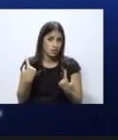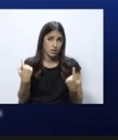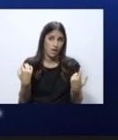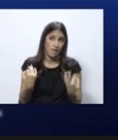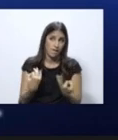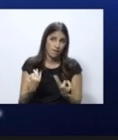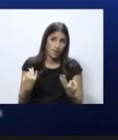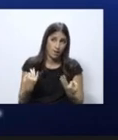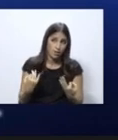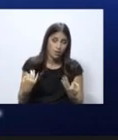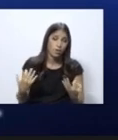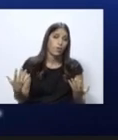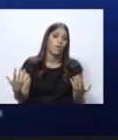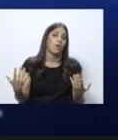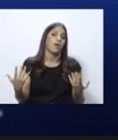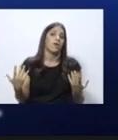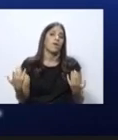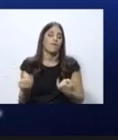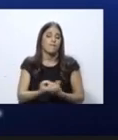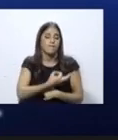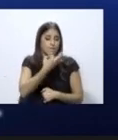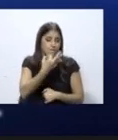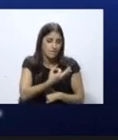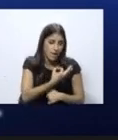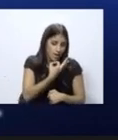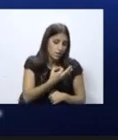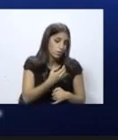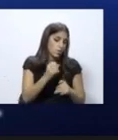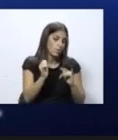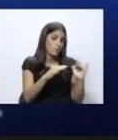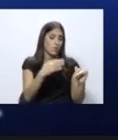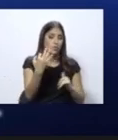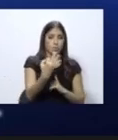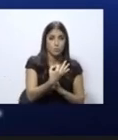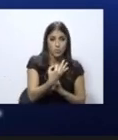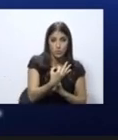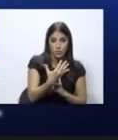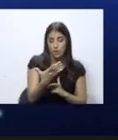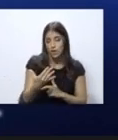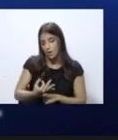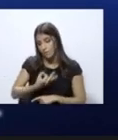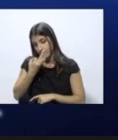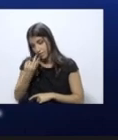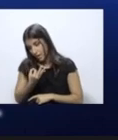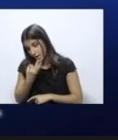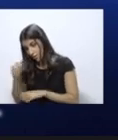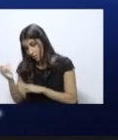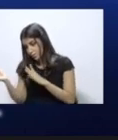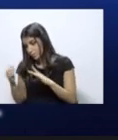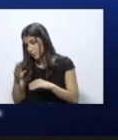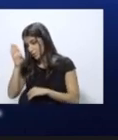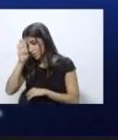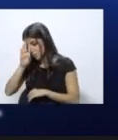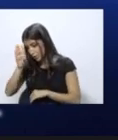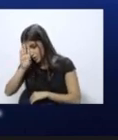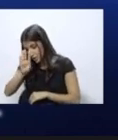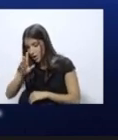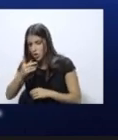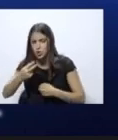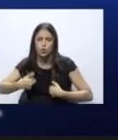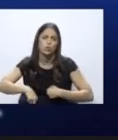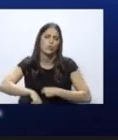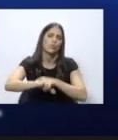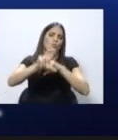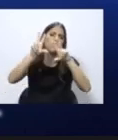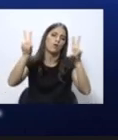desembesta contra o Futebol Clube Porto, outras vezes desembesta contra o Sporting, nunca desembesta contra o Benfica, porque isso é o que ali diz, é doente